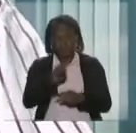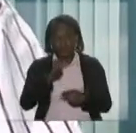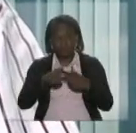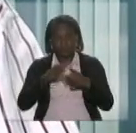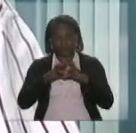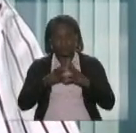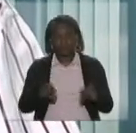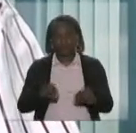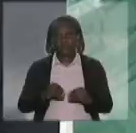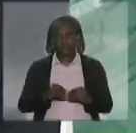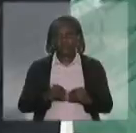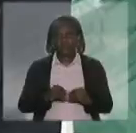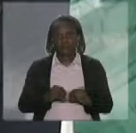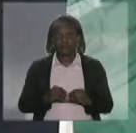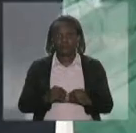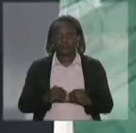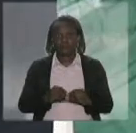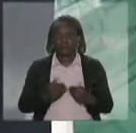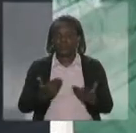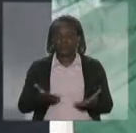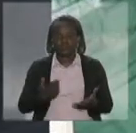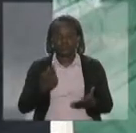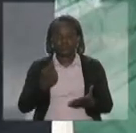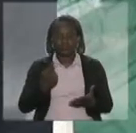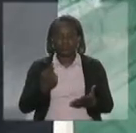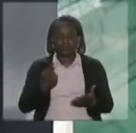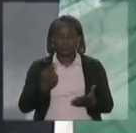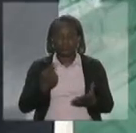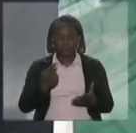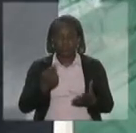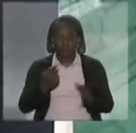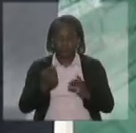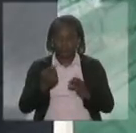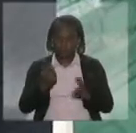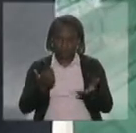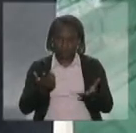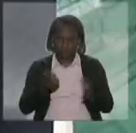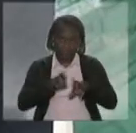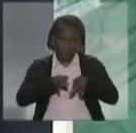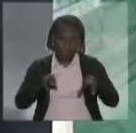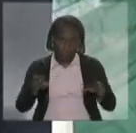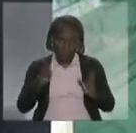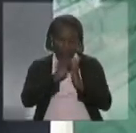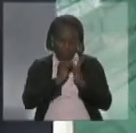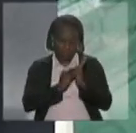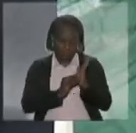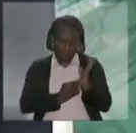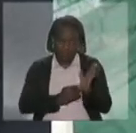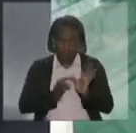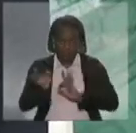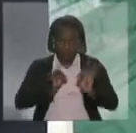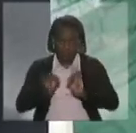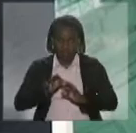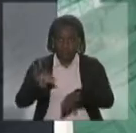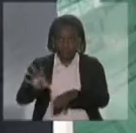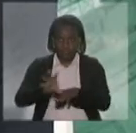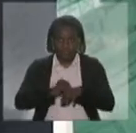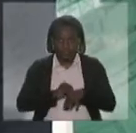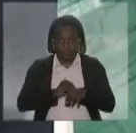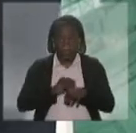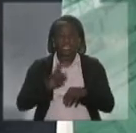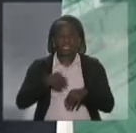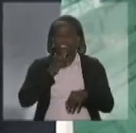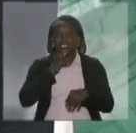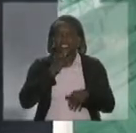resolver o problema é uma uma das medidas quer dizer várias medidas que vieram para cá foram sting